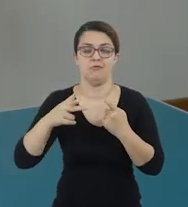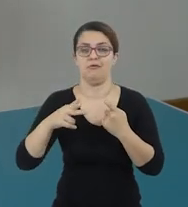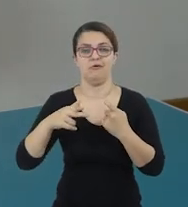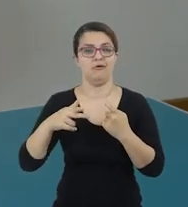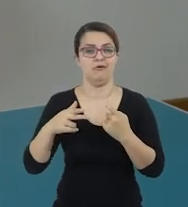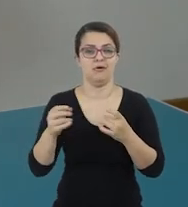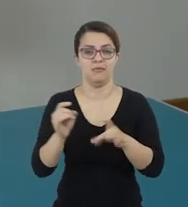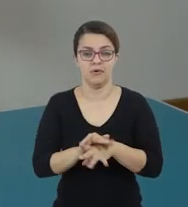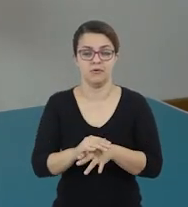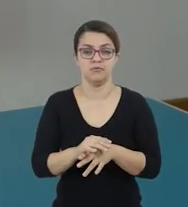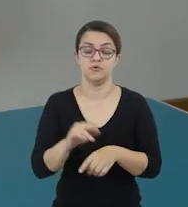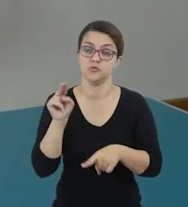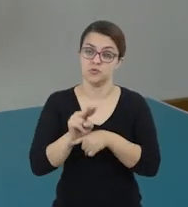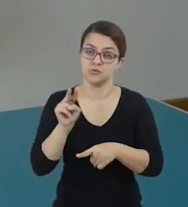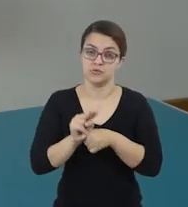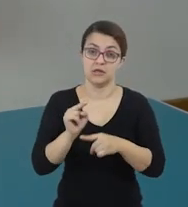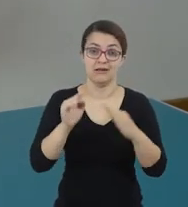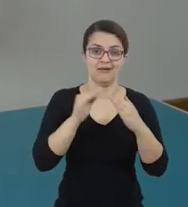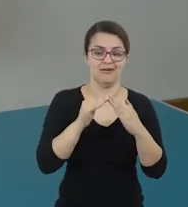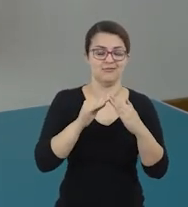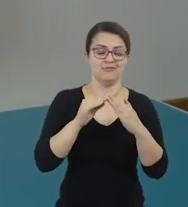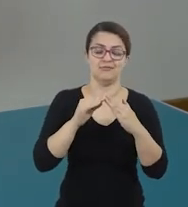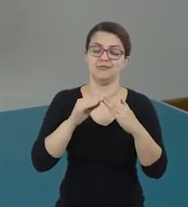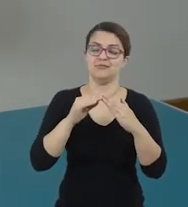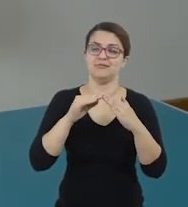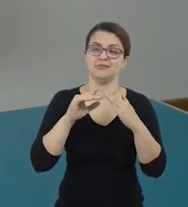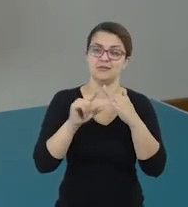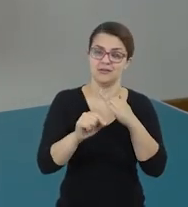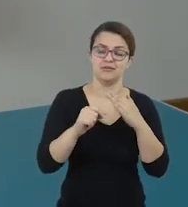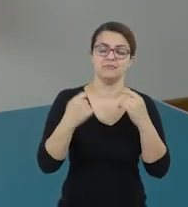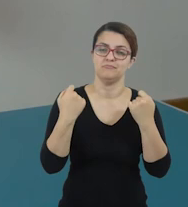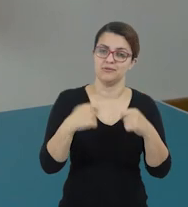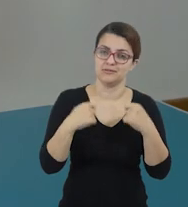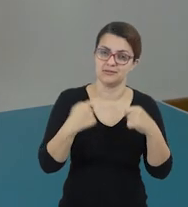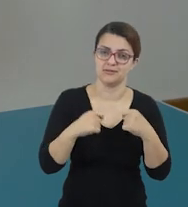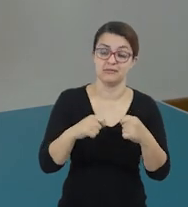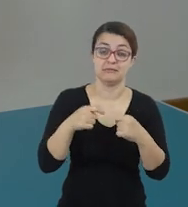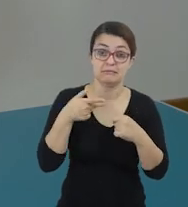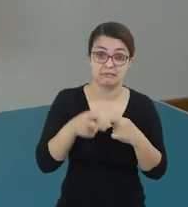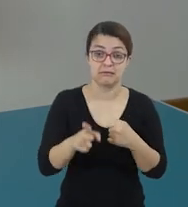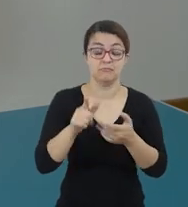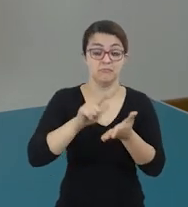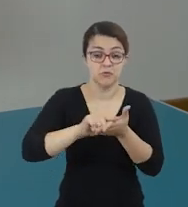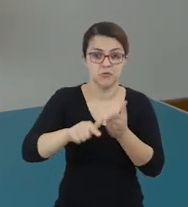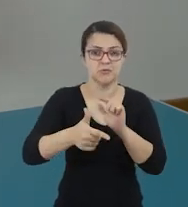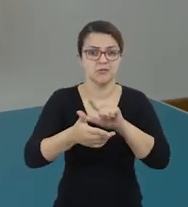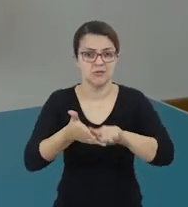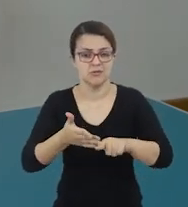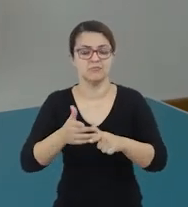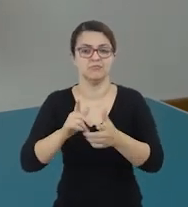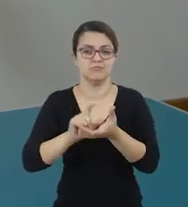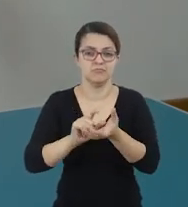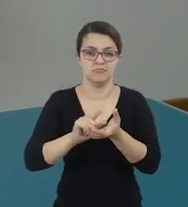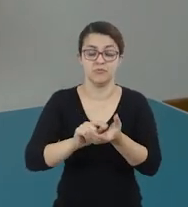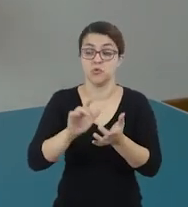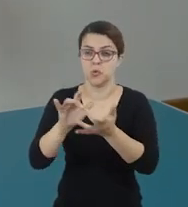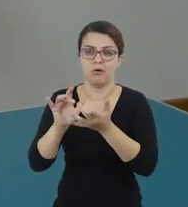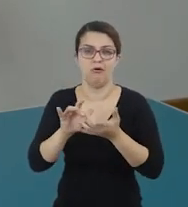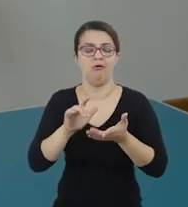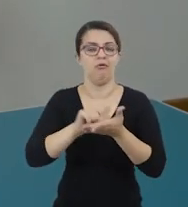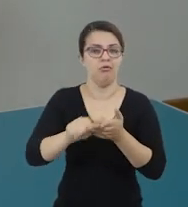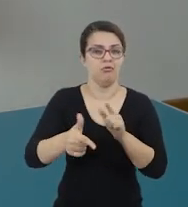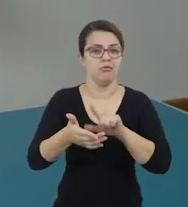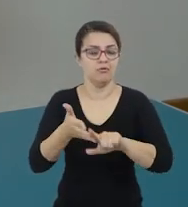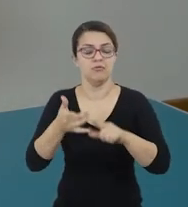vocês precisam se cuidar. Só saiam de casa quando necessário, certo? Com as mãos higienizadas sempre ao tocar qualquer superfície,